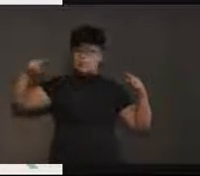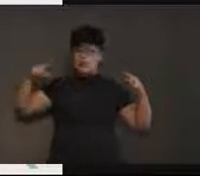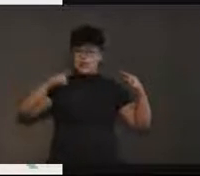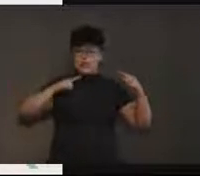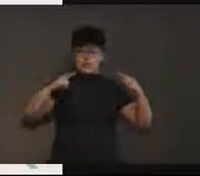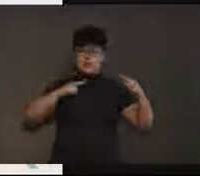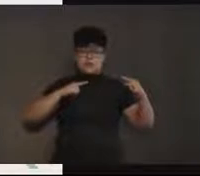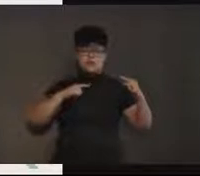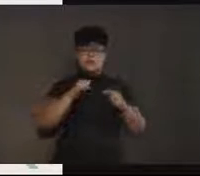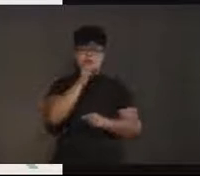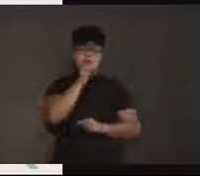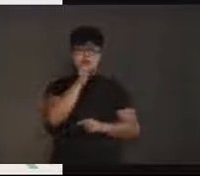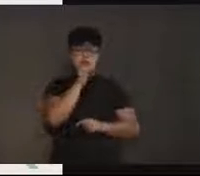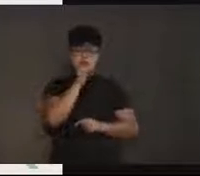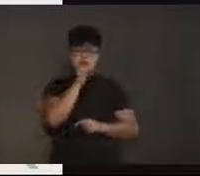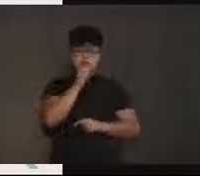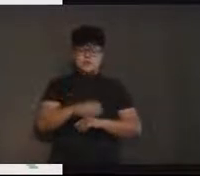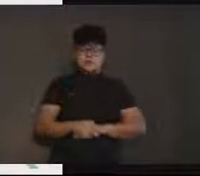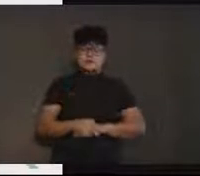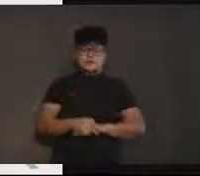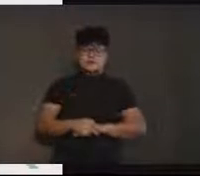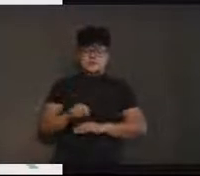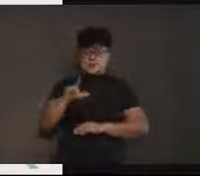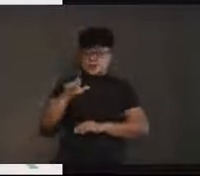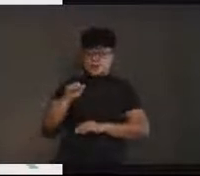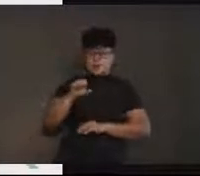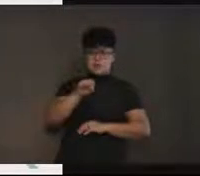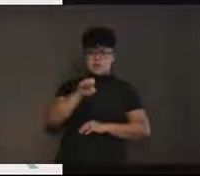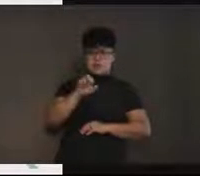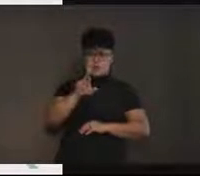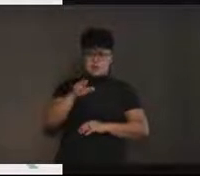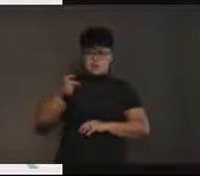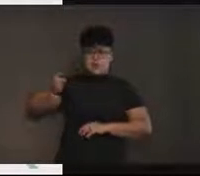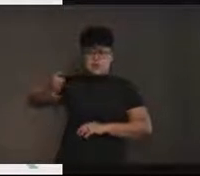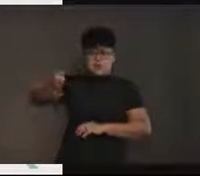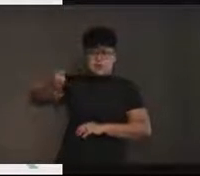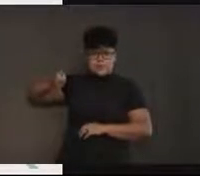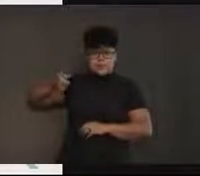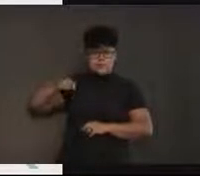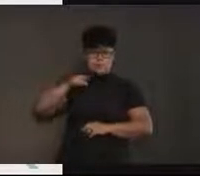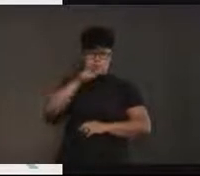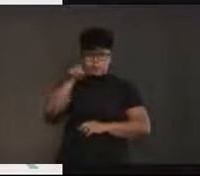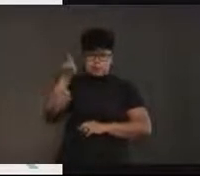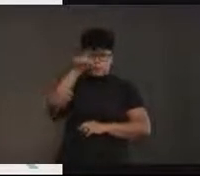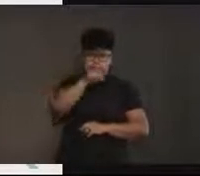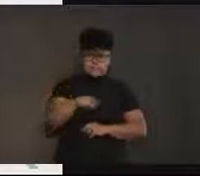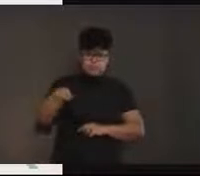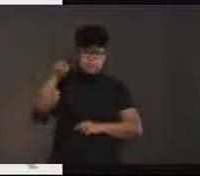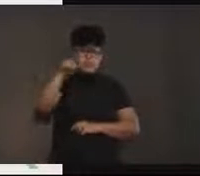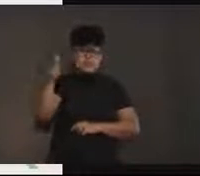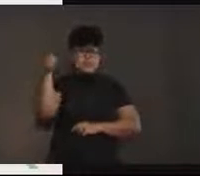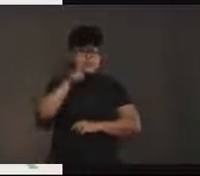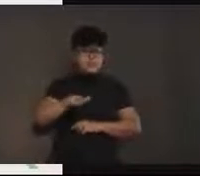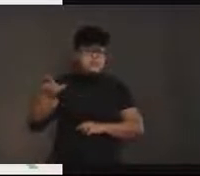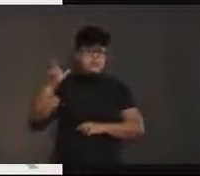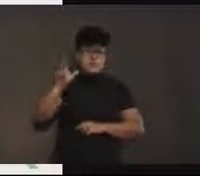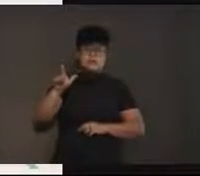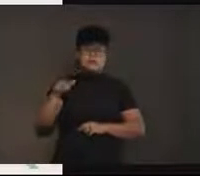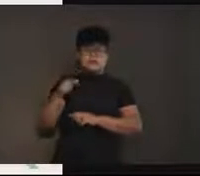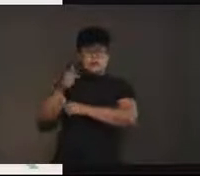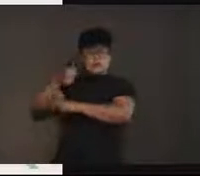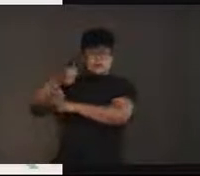laser por exemplo em fibra ótica então eu começo com algumas definições que eu vou precisar para vocês entenderem as